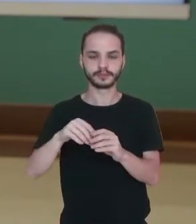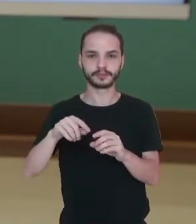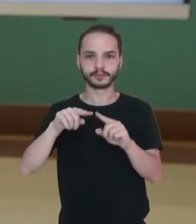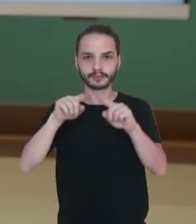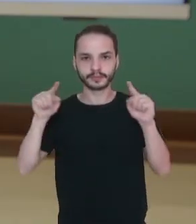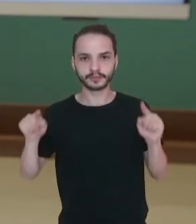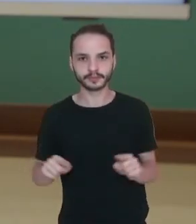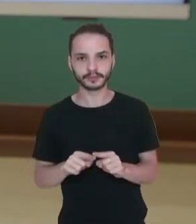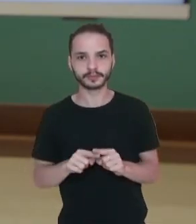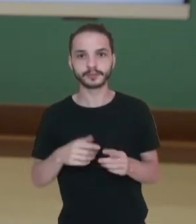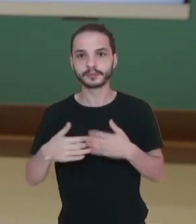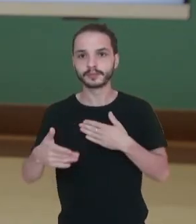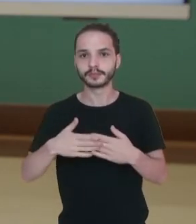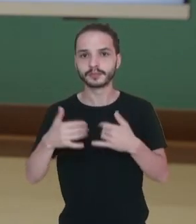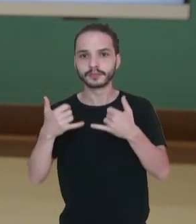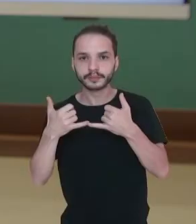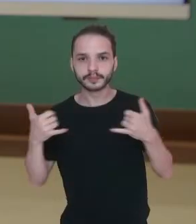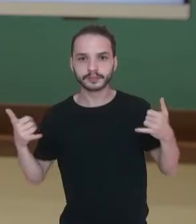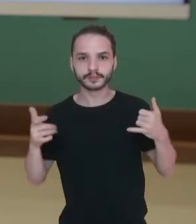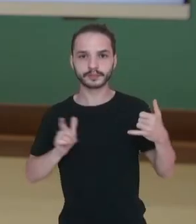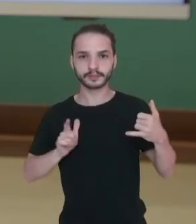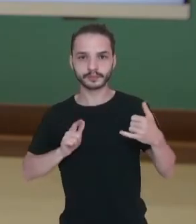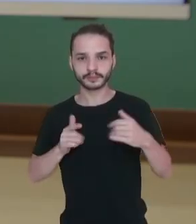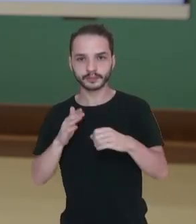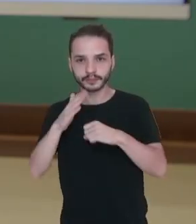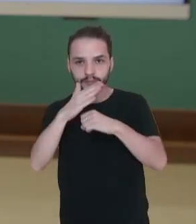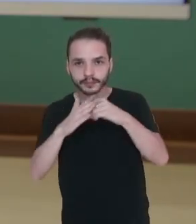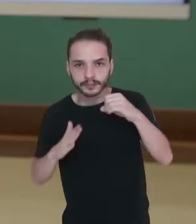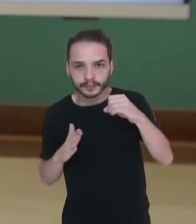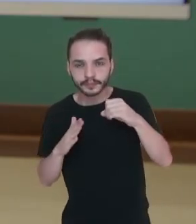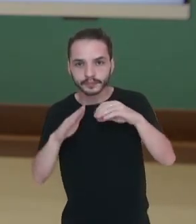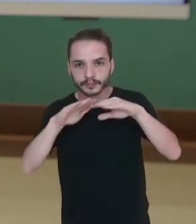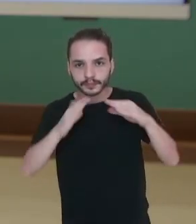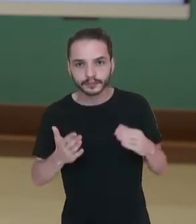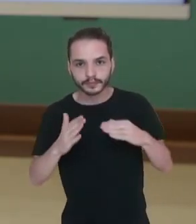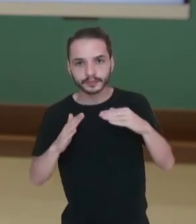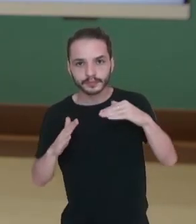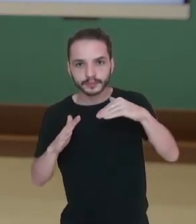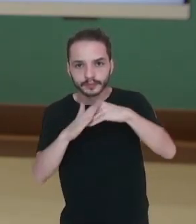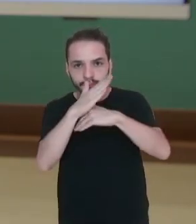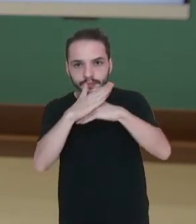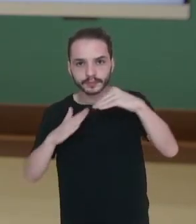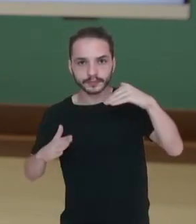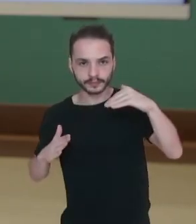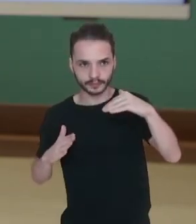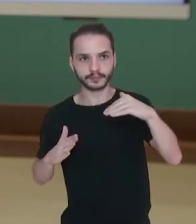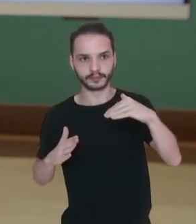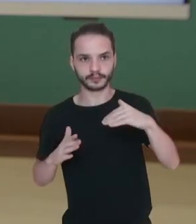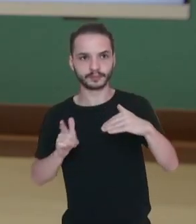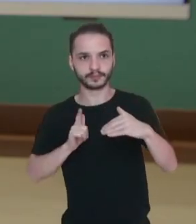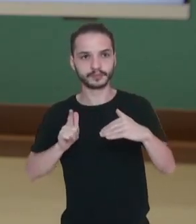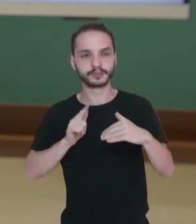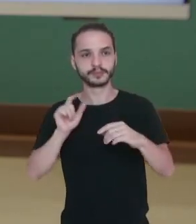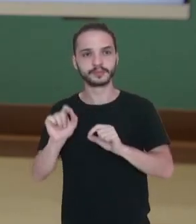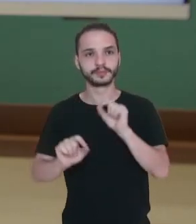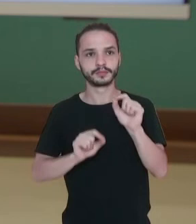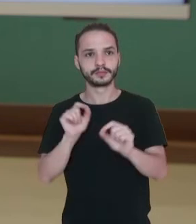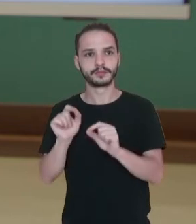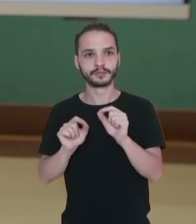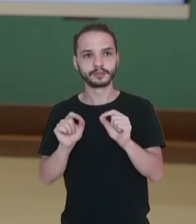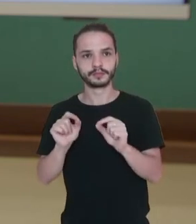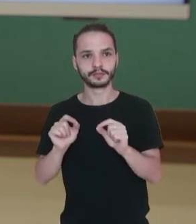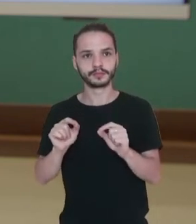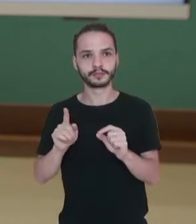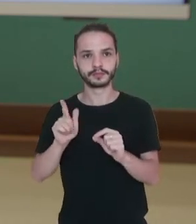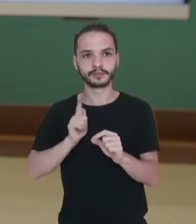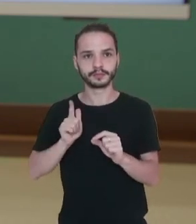qualquer reta tangente a uma circunferência, ela aqui perpendicular. Então, aquela forma de eu